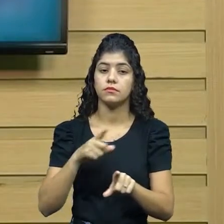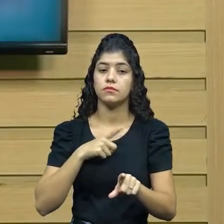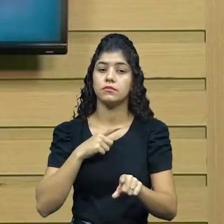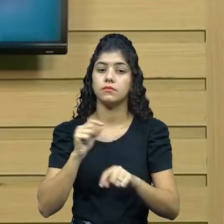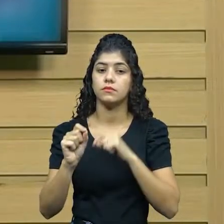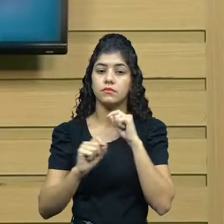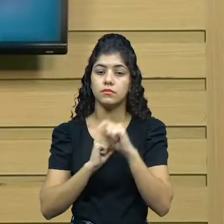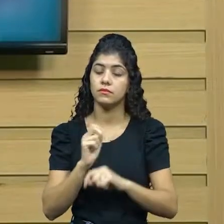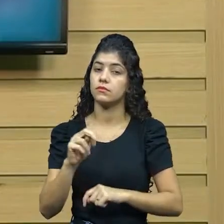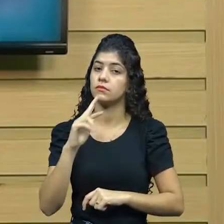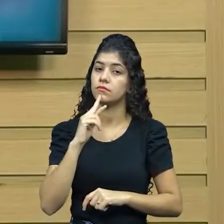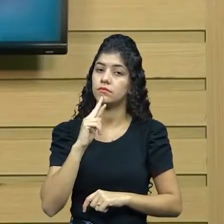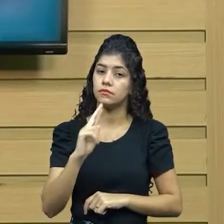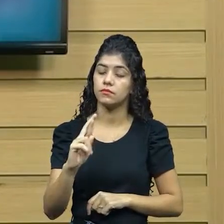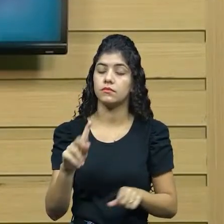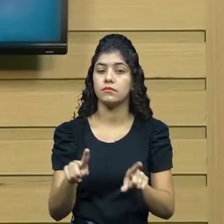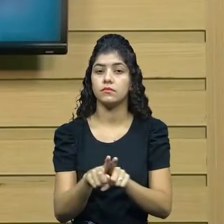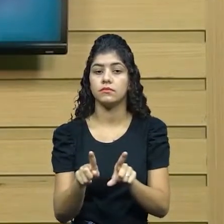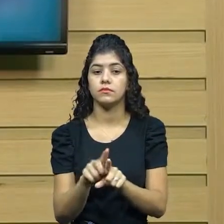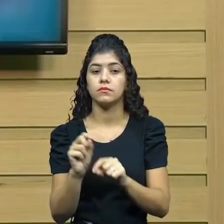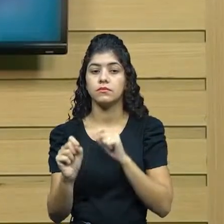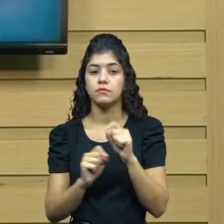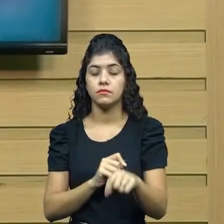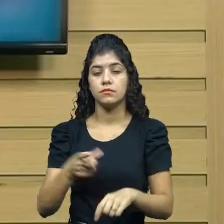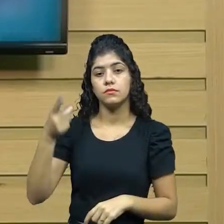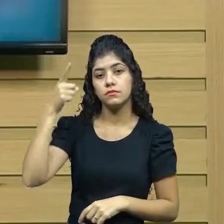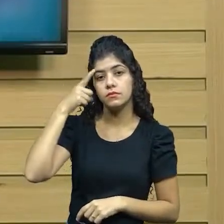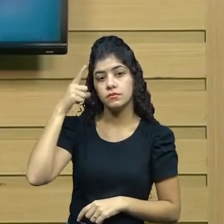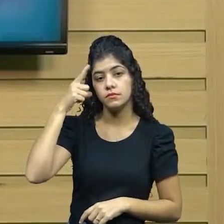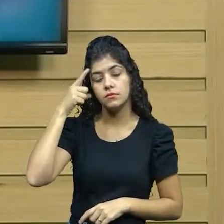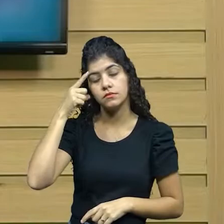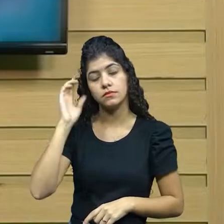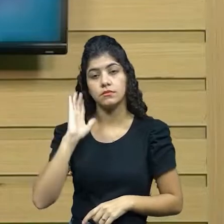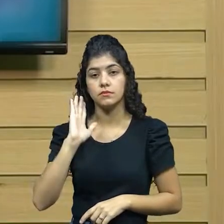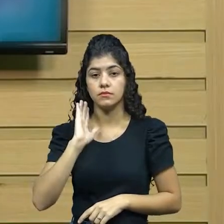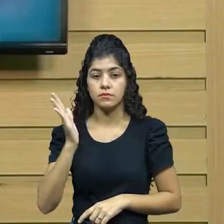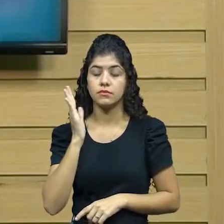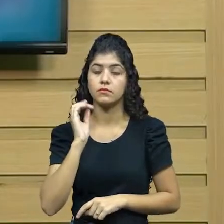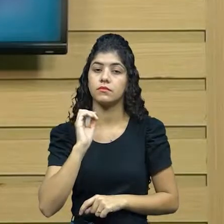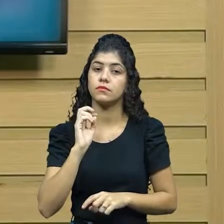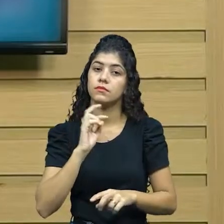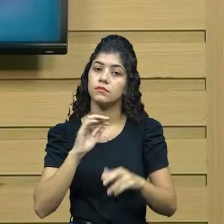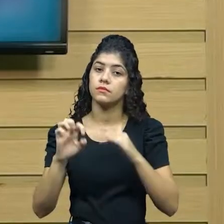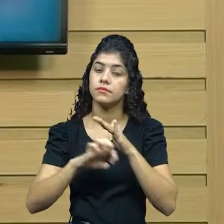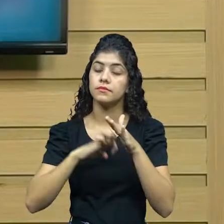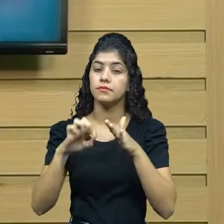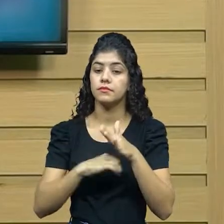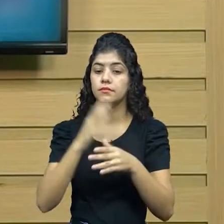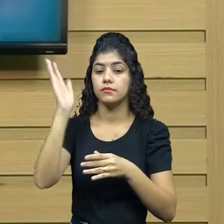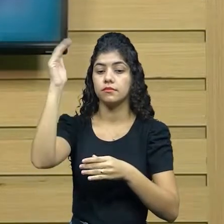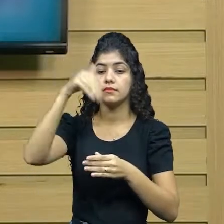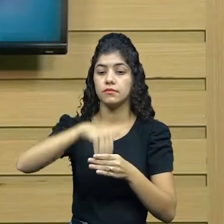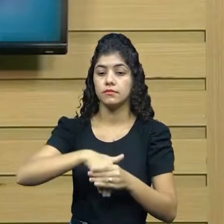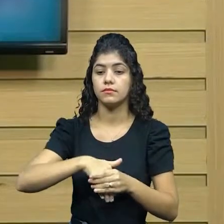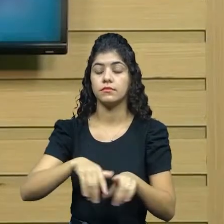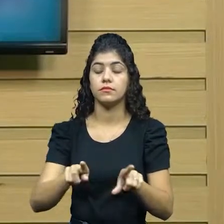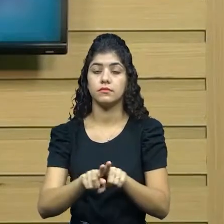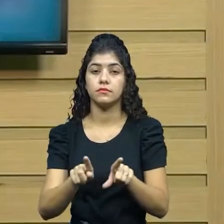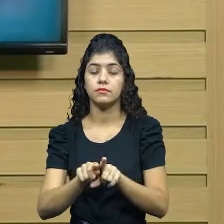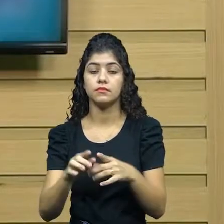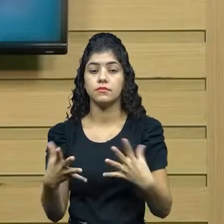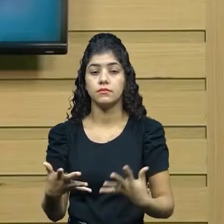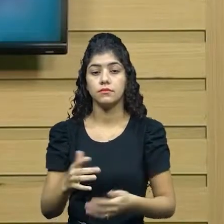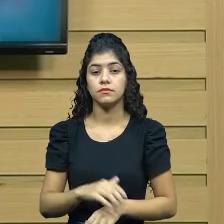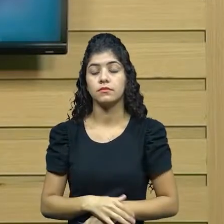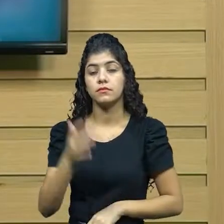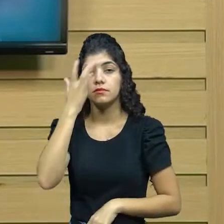uma resposta da ideia organizacional dentro do comércio. Se os